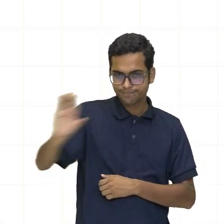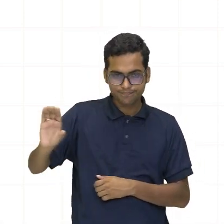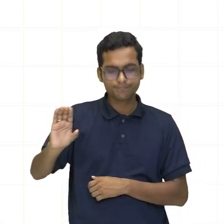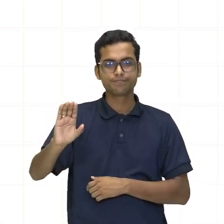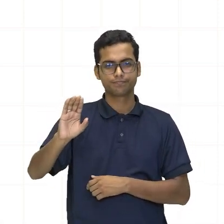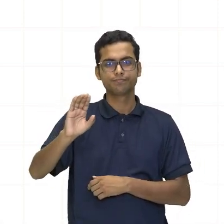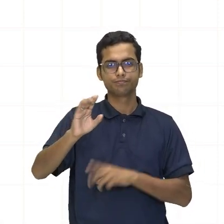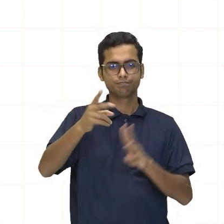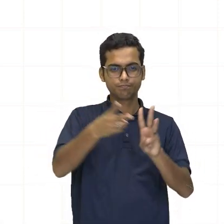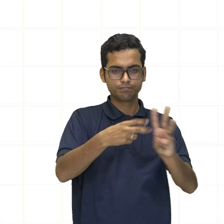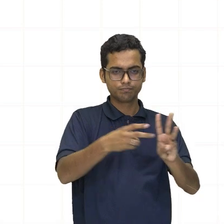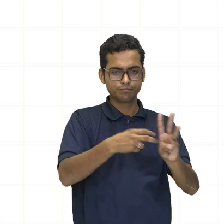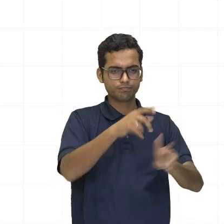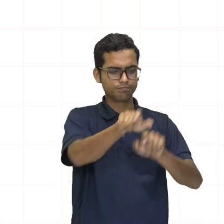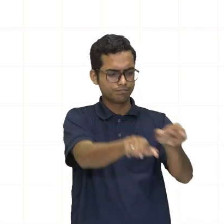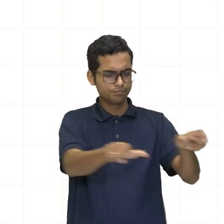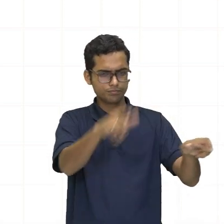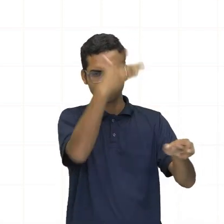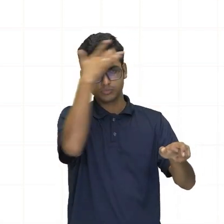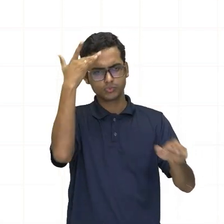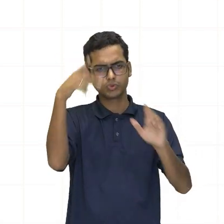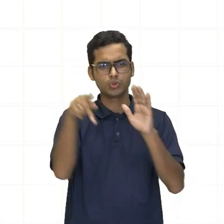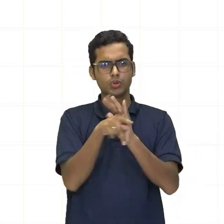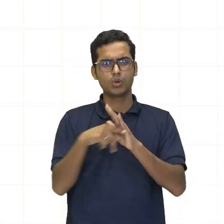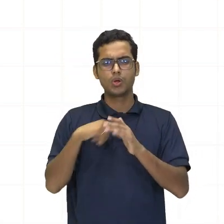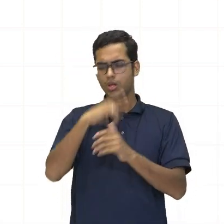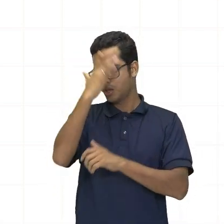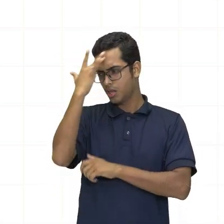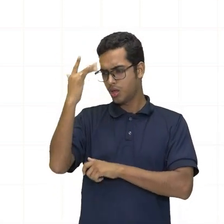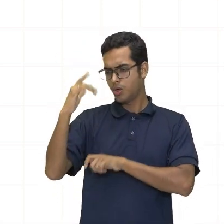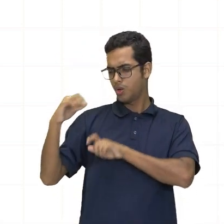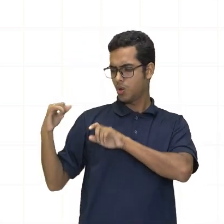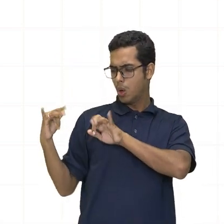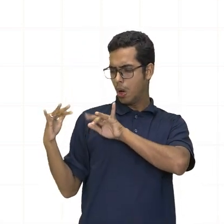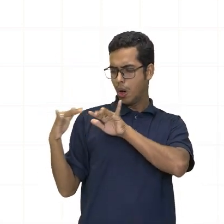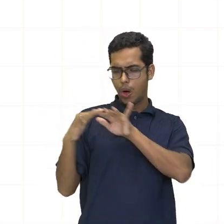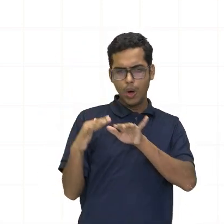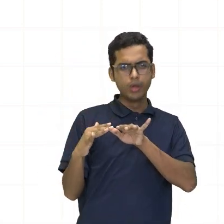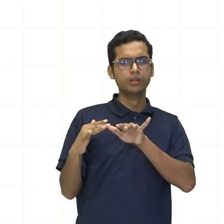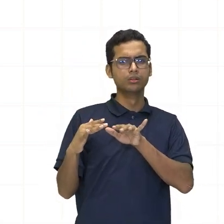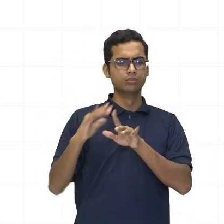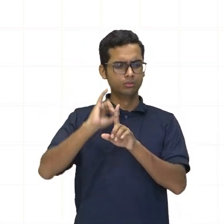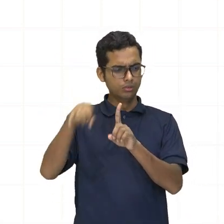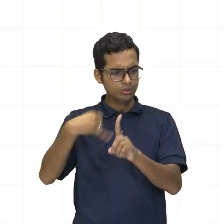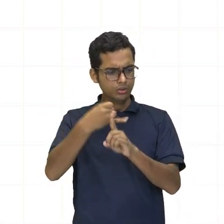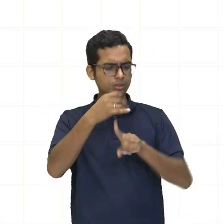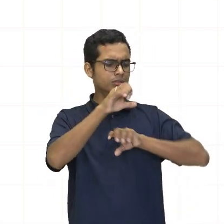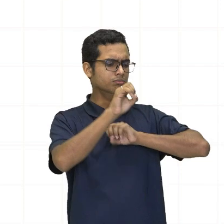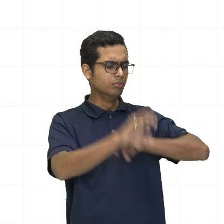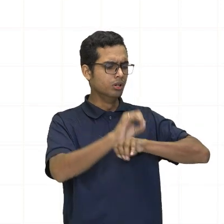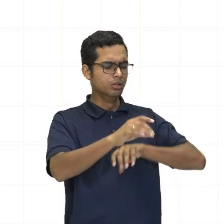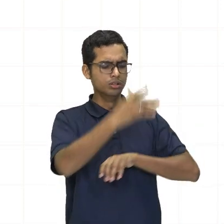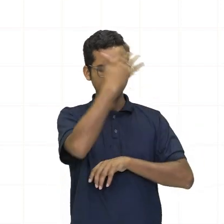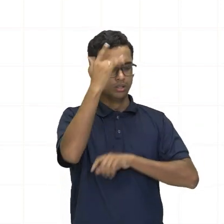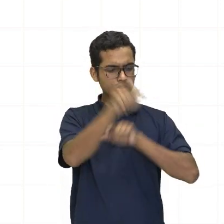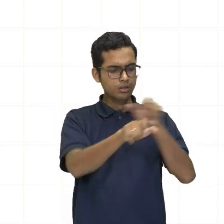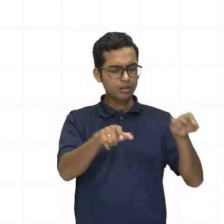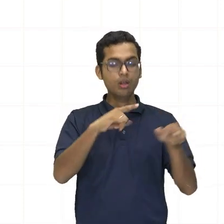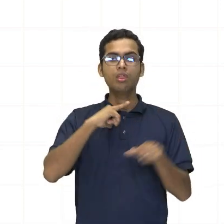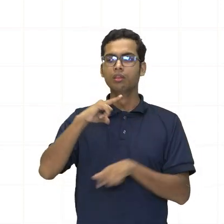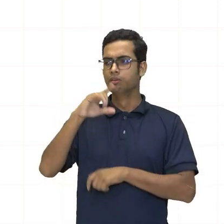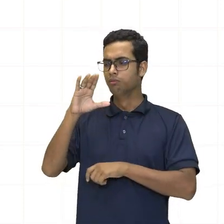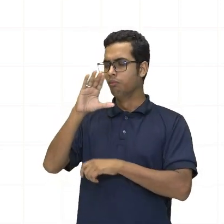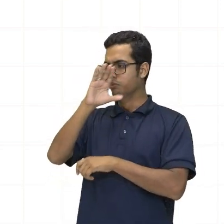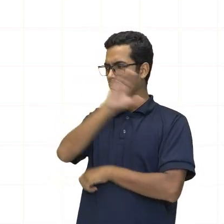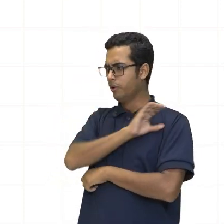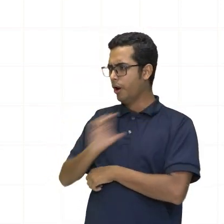missionários vão catequizar esses indígenas e, à medida que eles se tornavam cristãos, automaticamente eles já estavam salvos. Então,